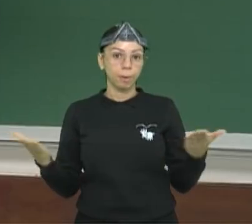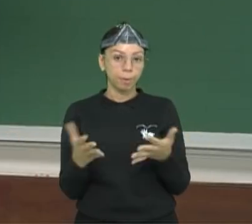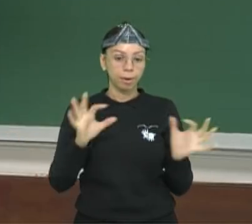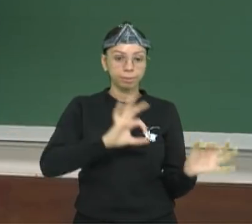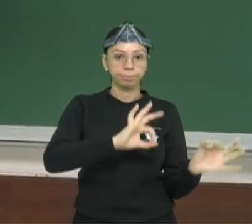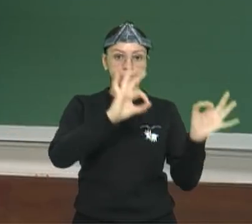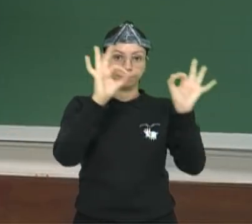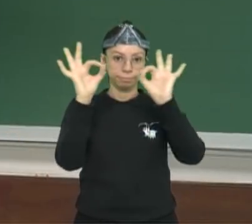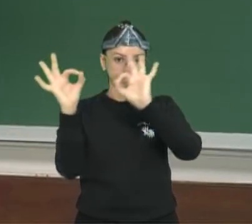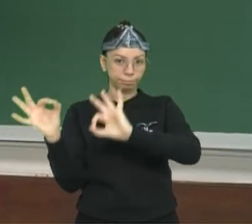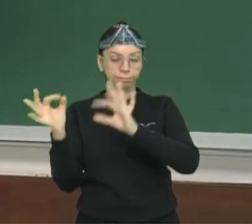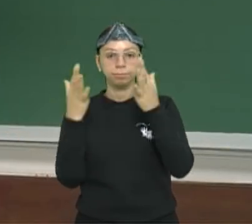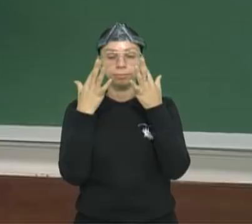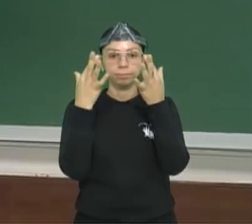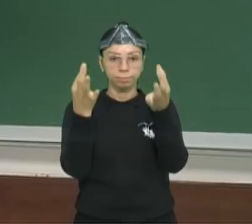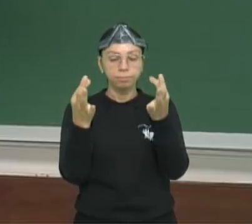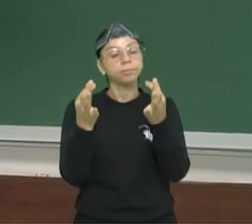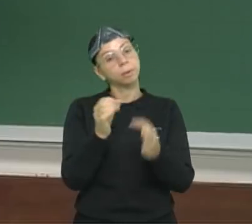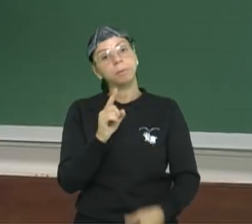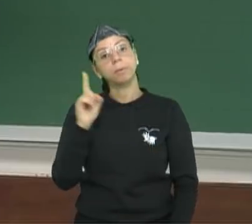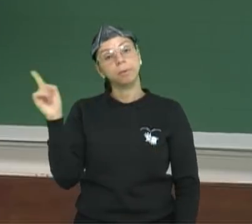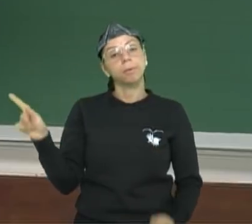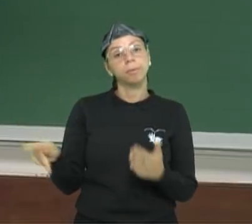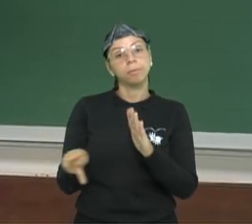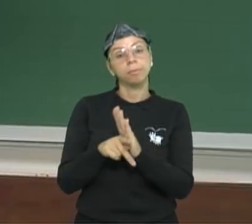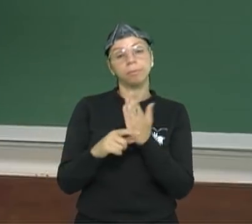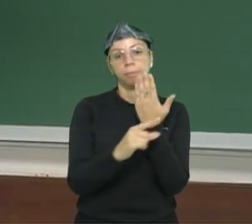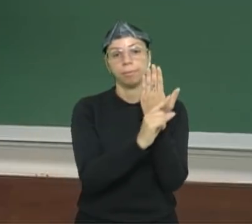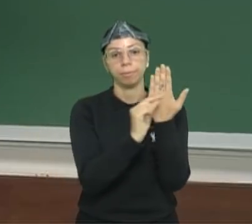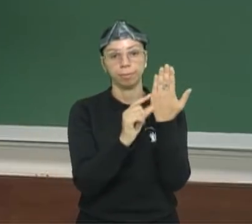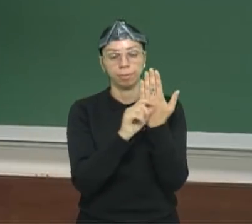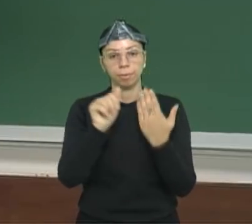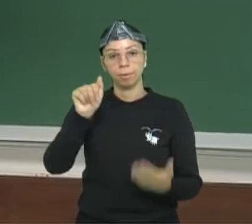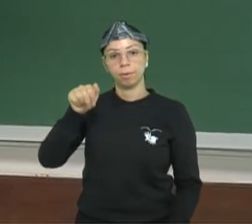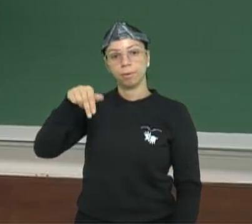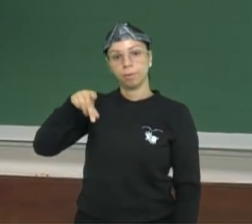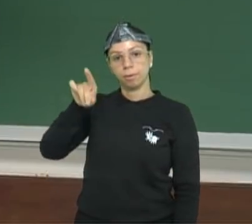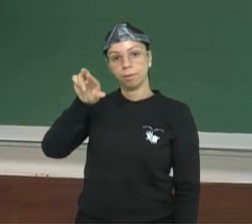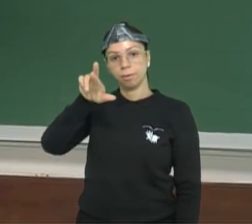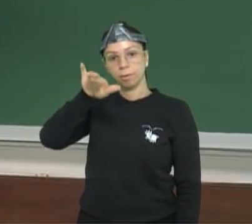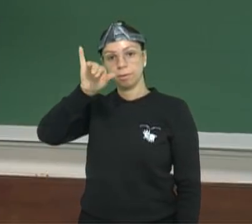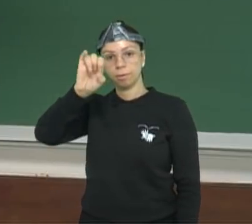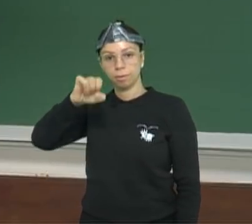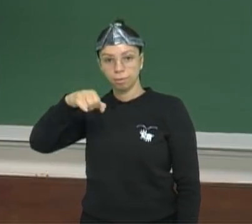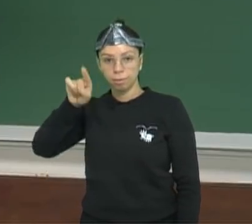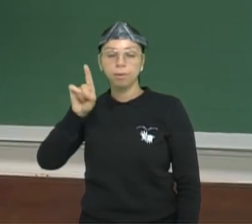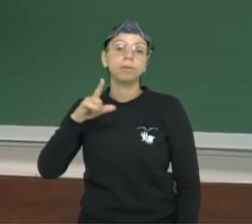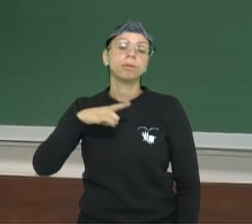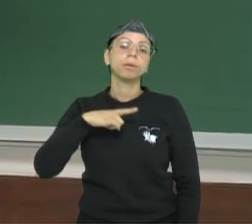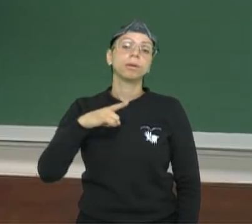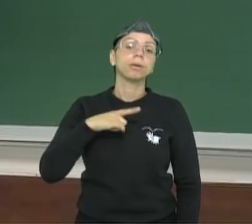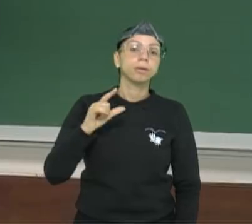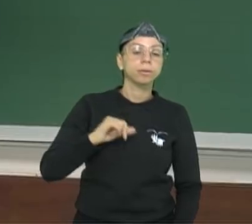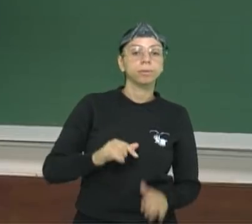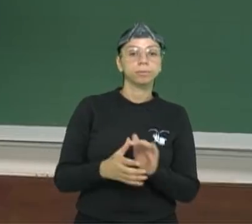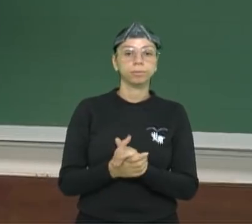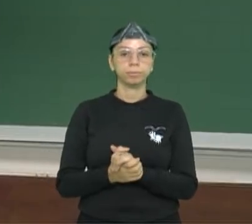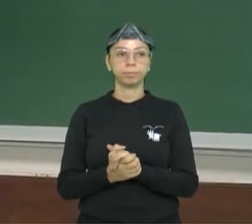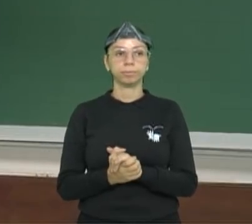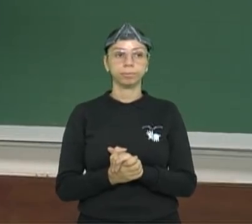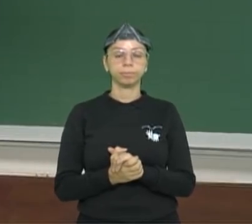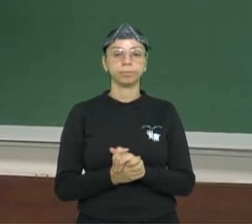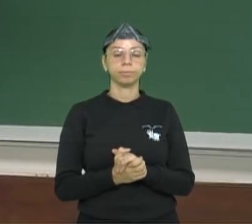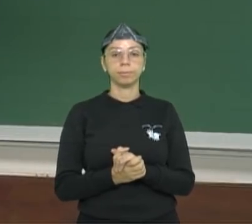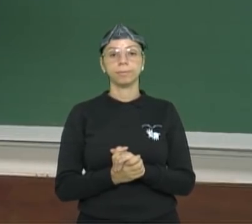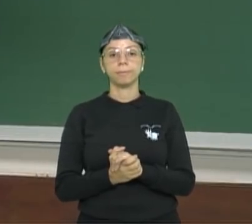vídeo, presta atenção, sobre esse autor que a gente acabou de falar, sobre esse ilustrador, André Kalimann. Espero estar falando o sobrenome dele